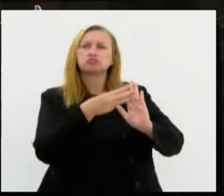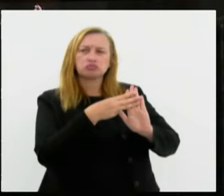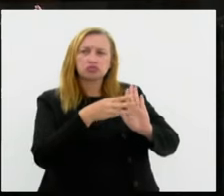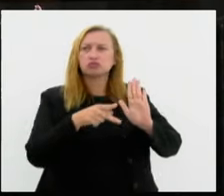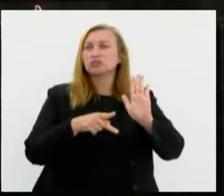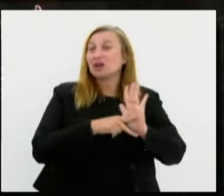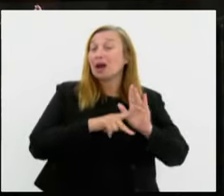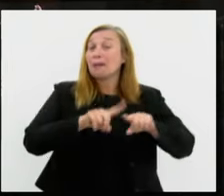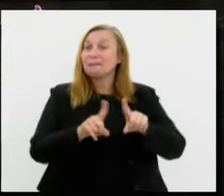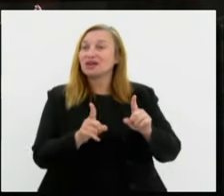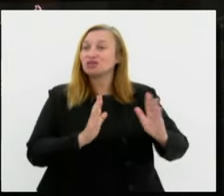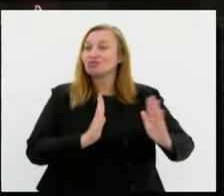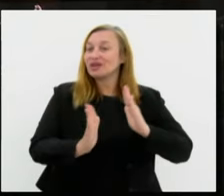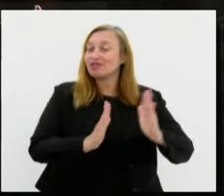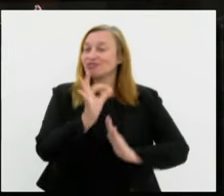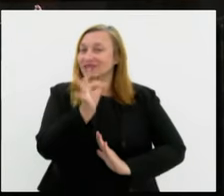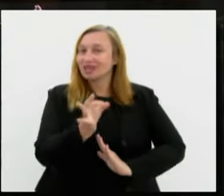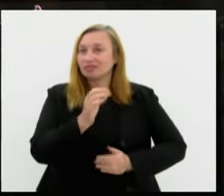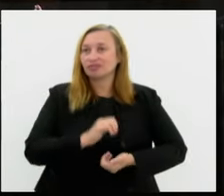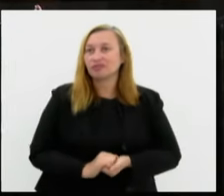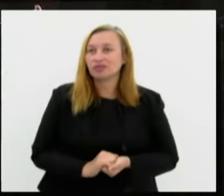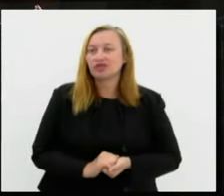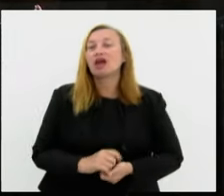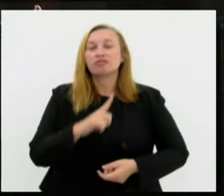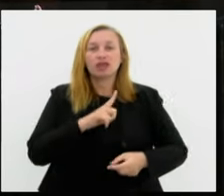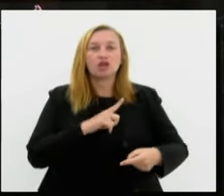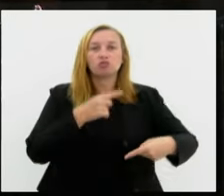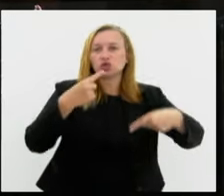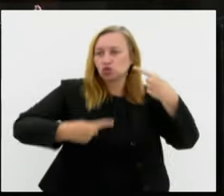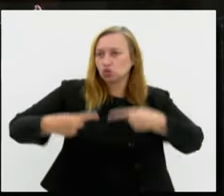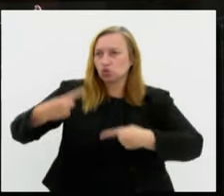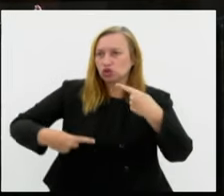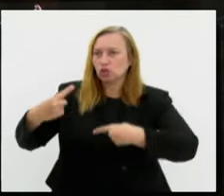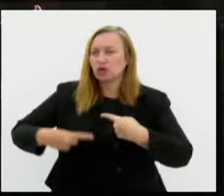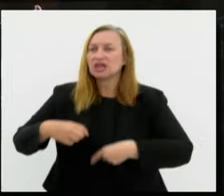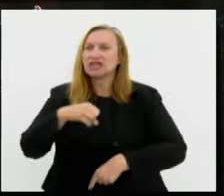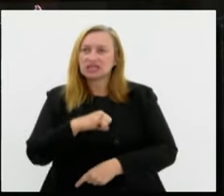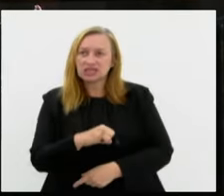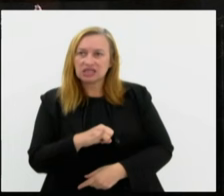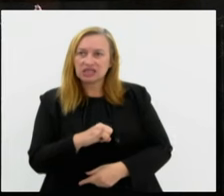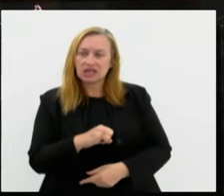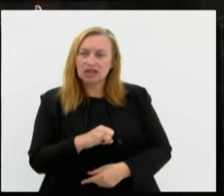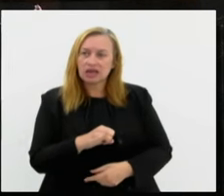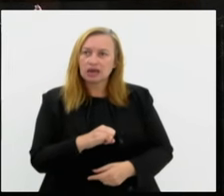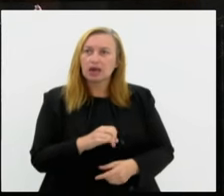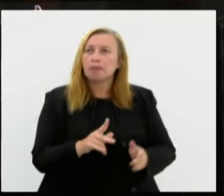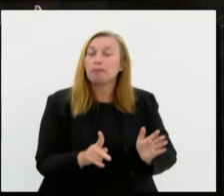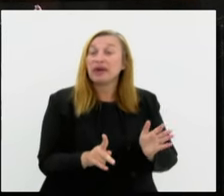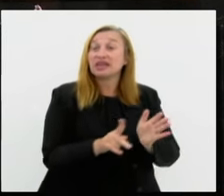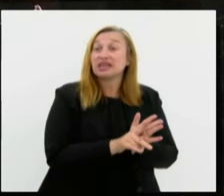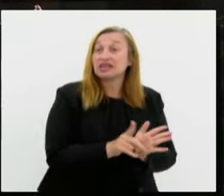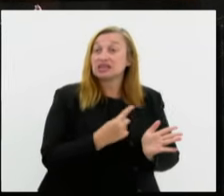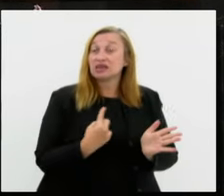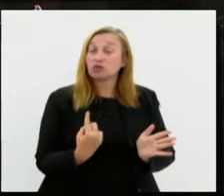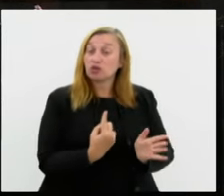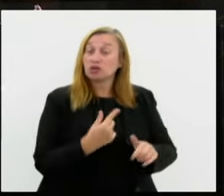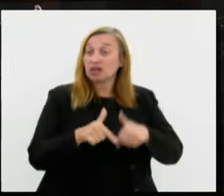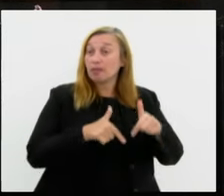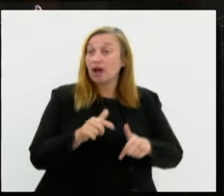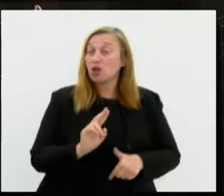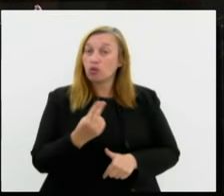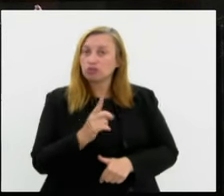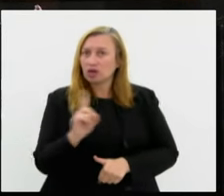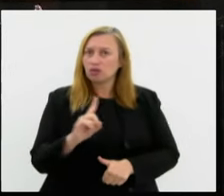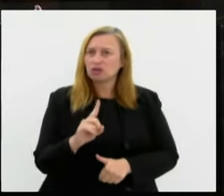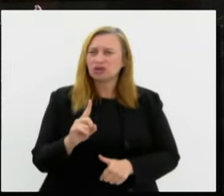com prazo determinado. Aí tem uma discussão se isso cabe ou não cabe. Veja, a gente não está saindo completamente do